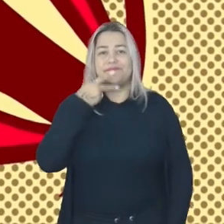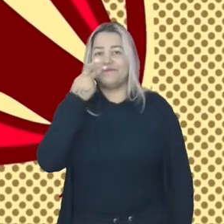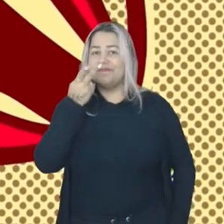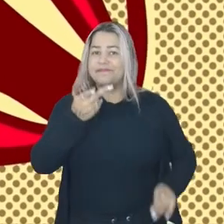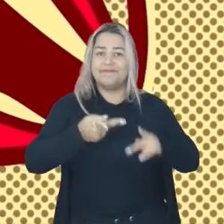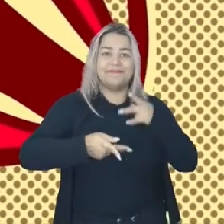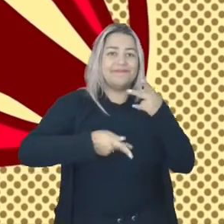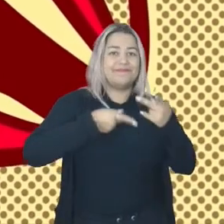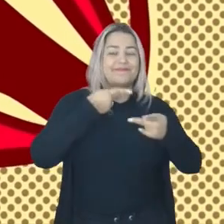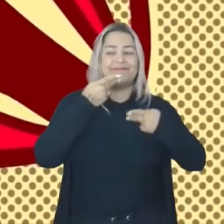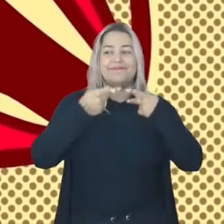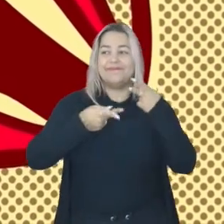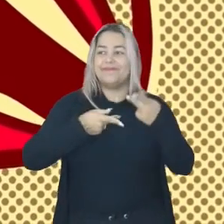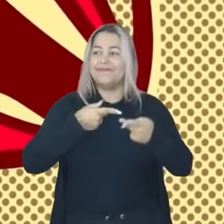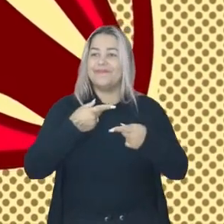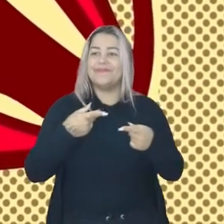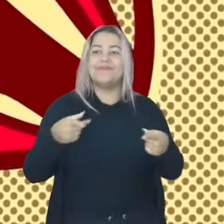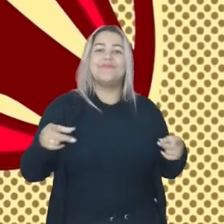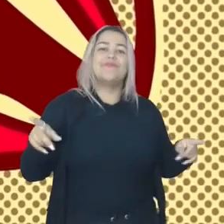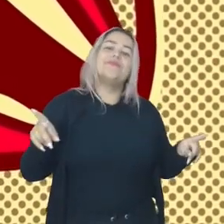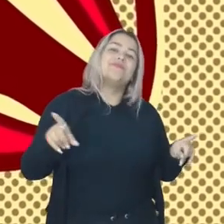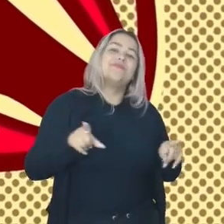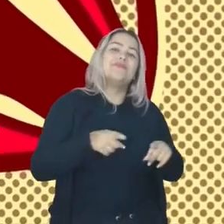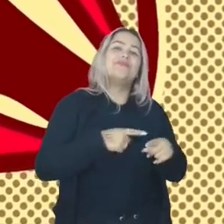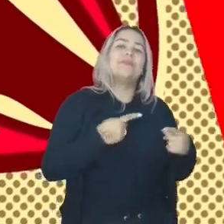agora eu vou falar.